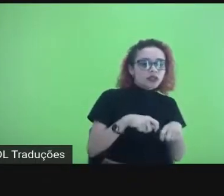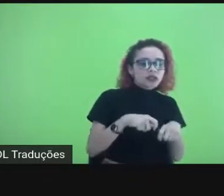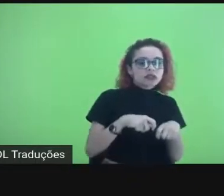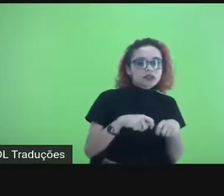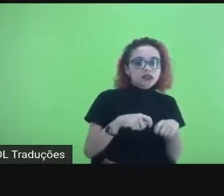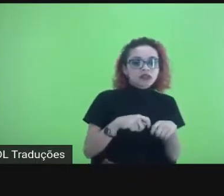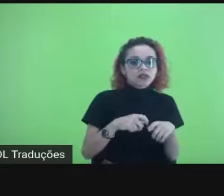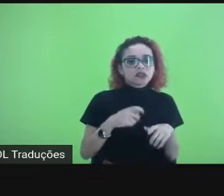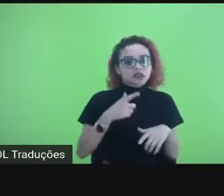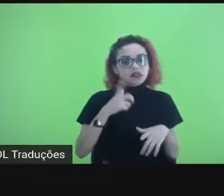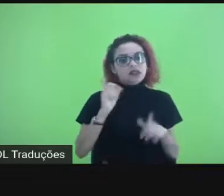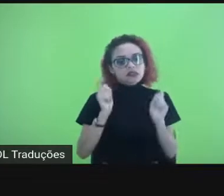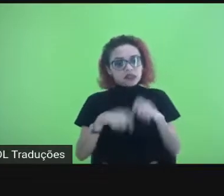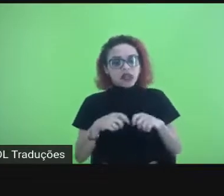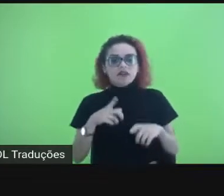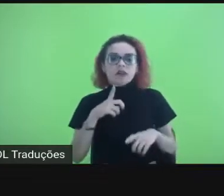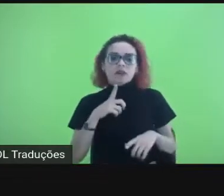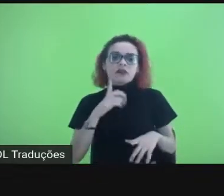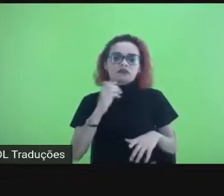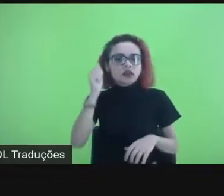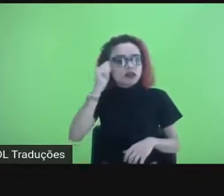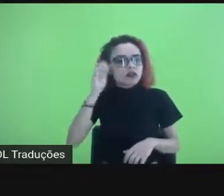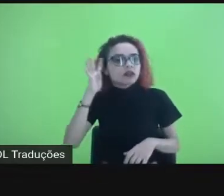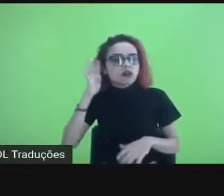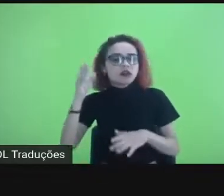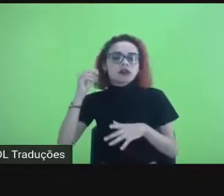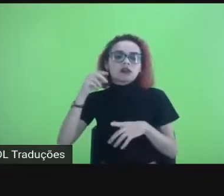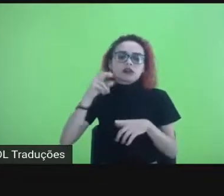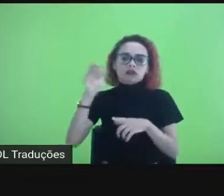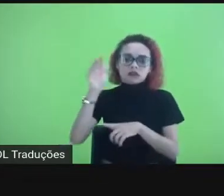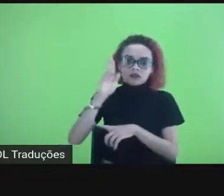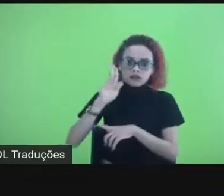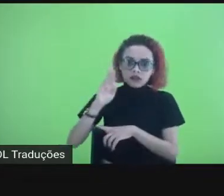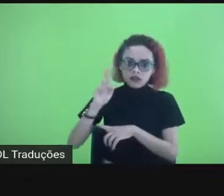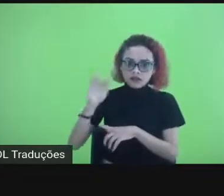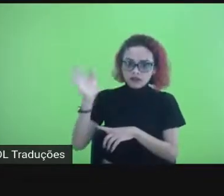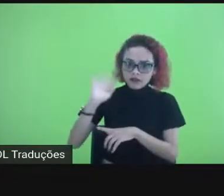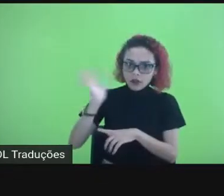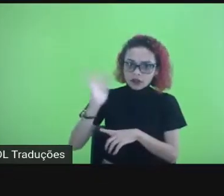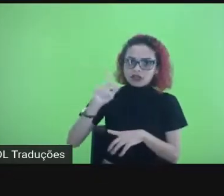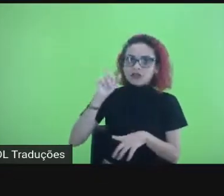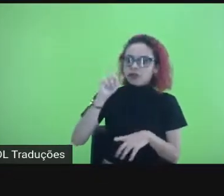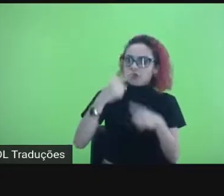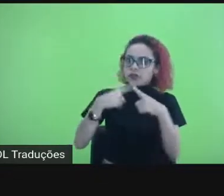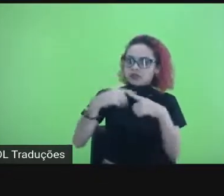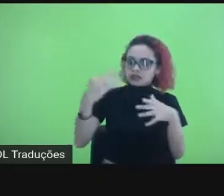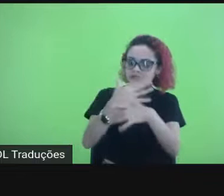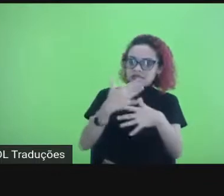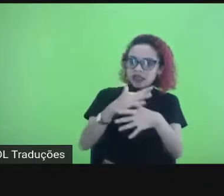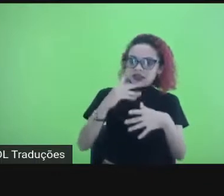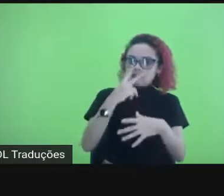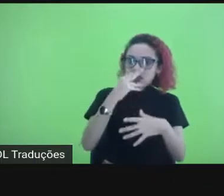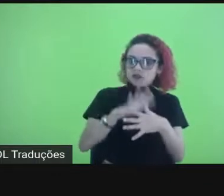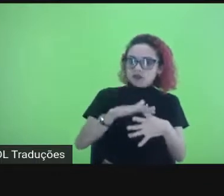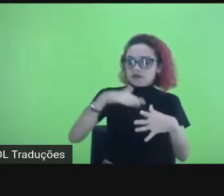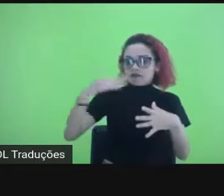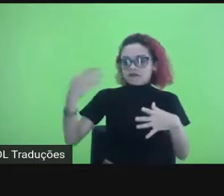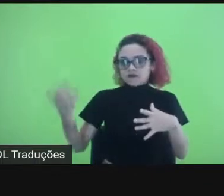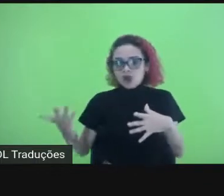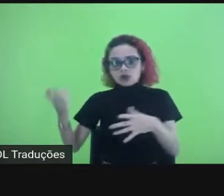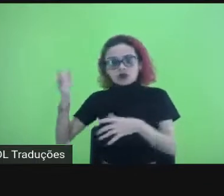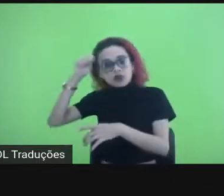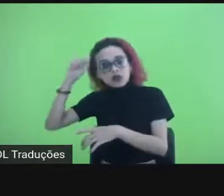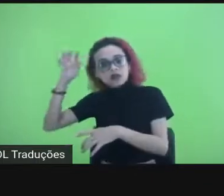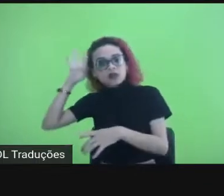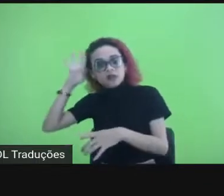tanto acadêmico quanto fora dele, né, porque a cidade tá acontecendo fora, né, desse espaço da academia,